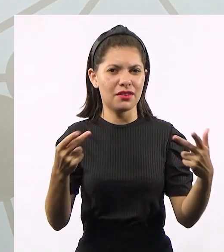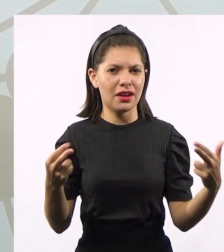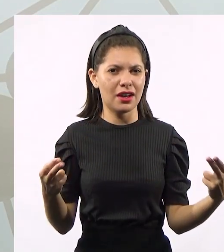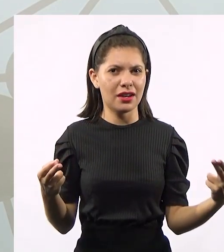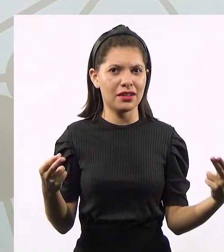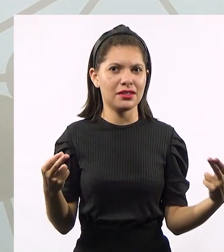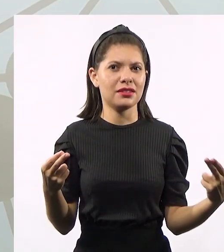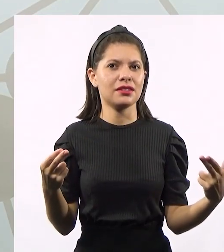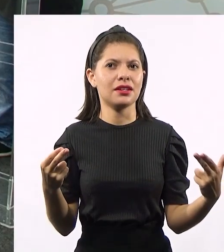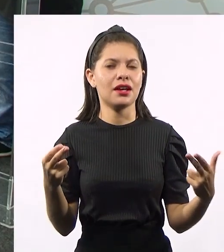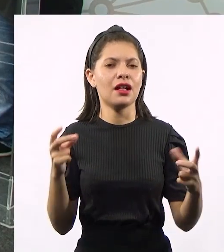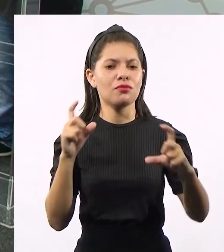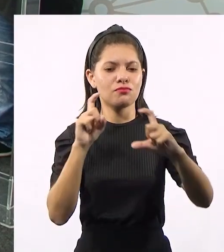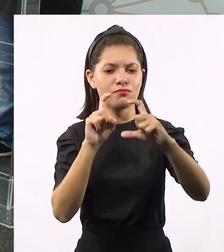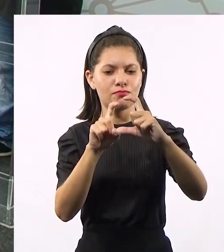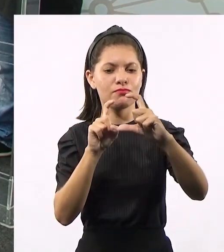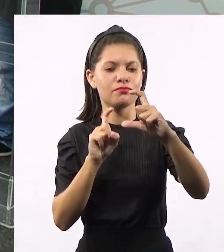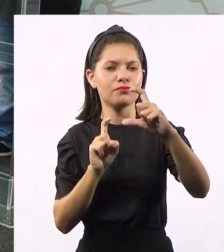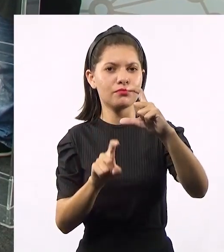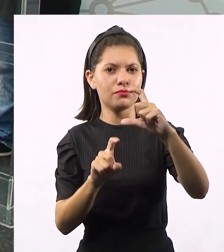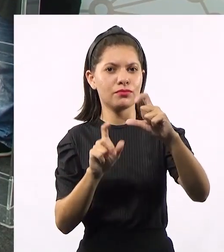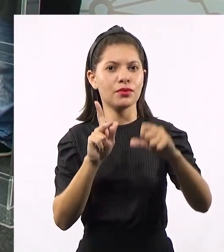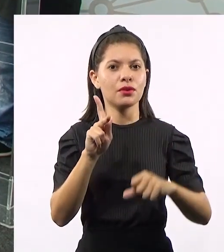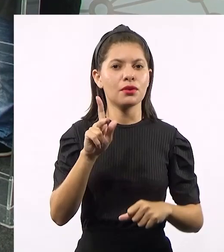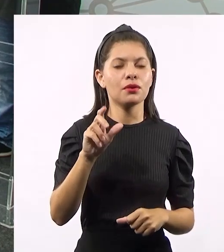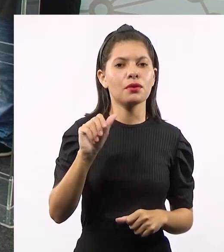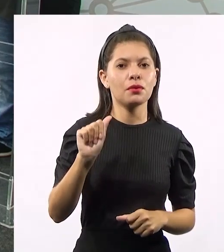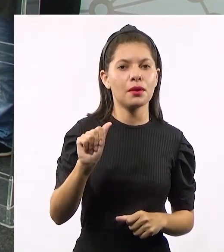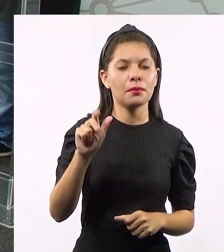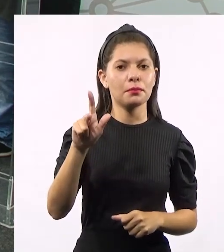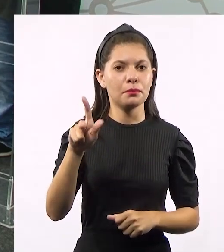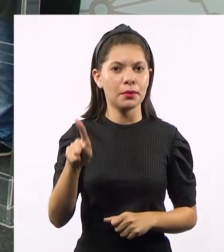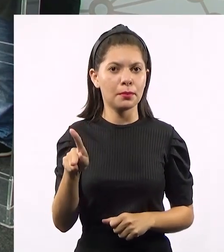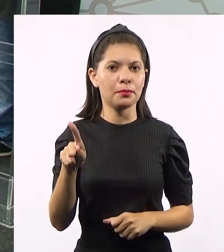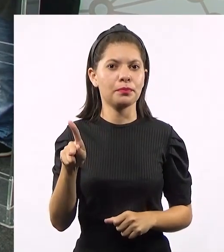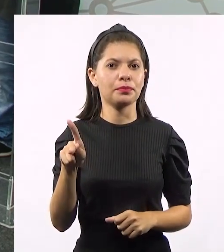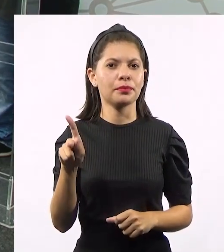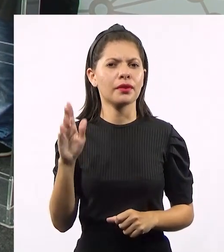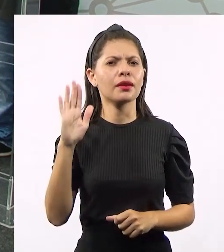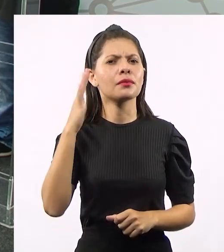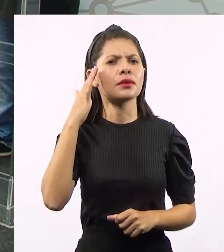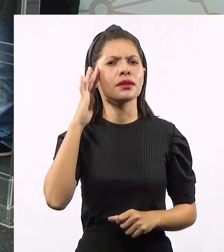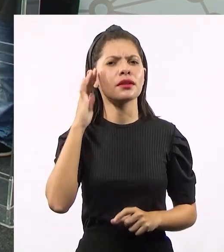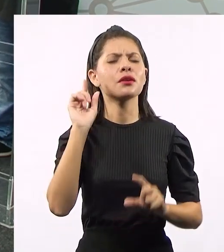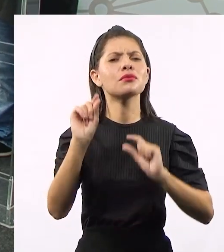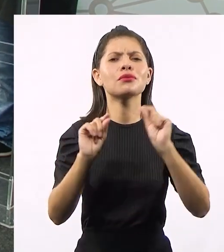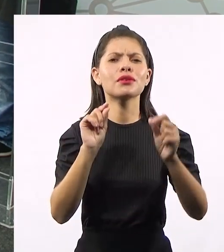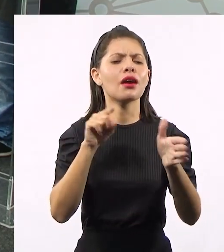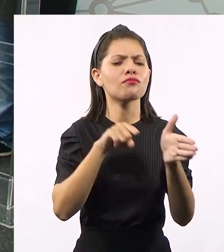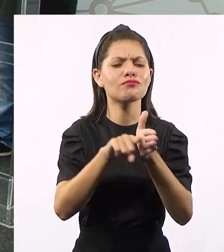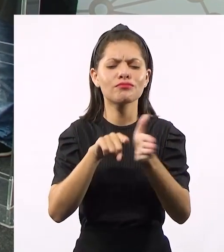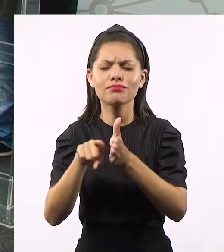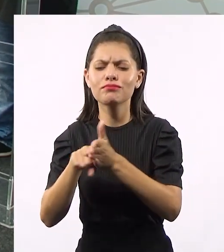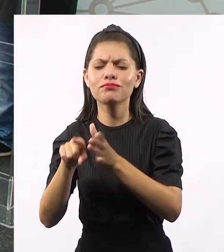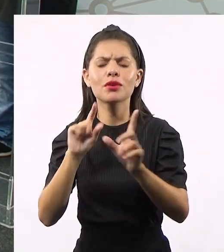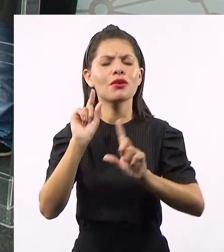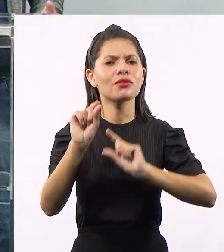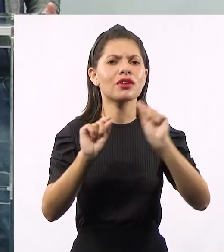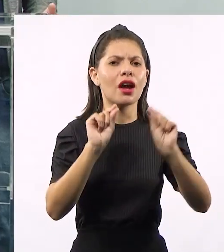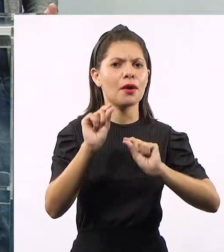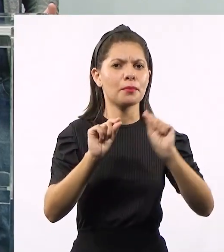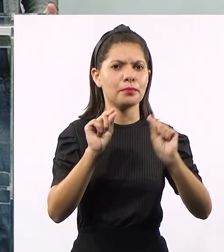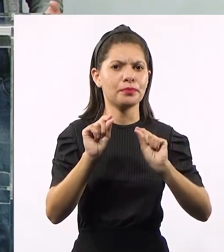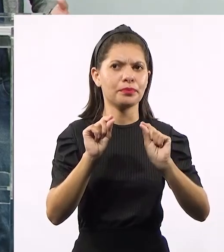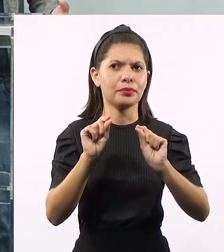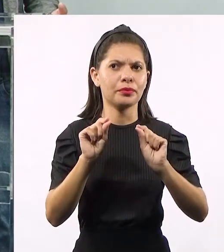Google Forms, mas só para a gente poder contextualizar e entender. O que é um questionário, professor? Por